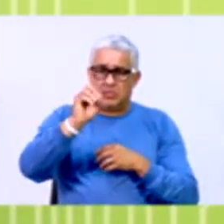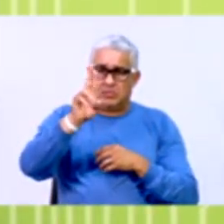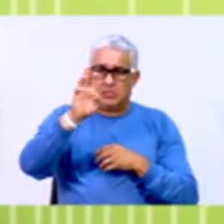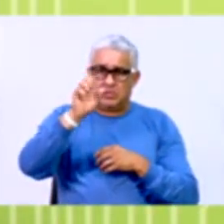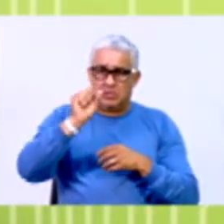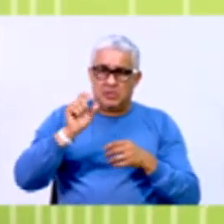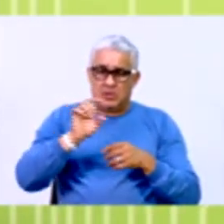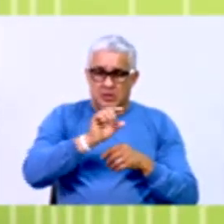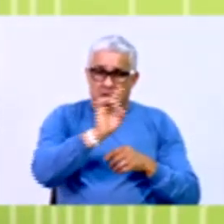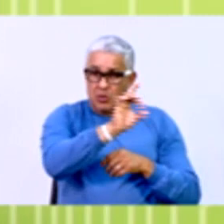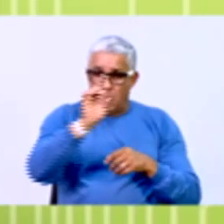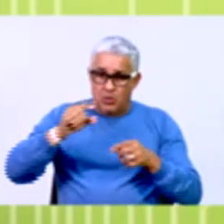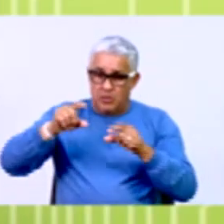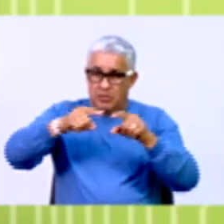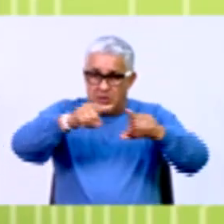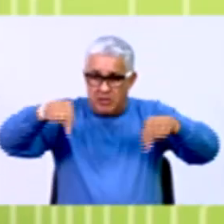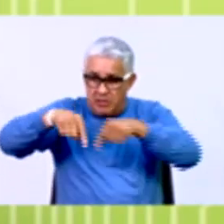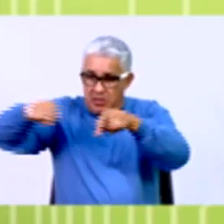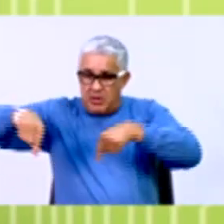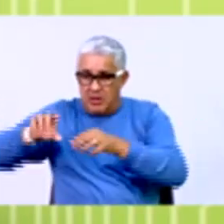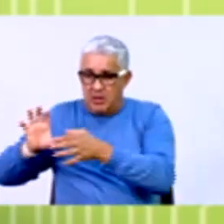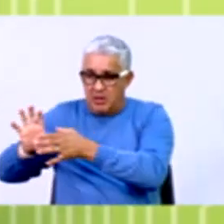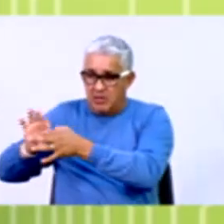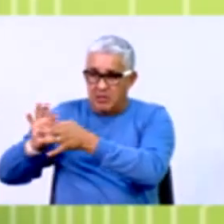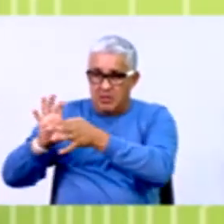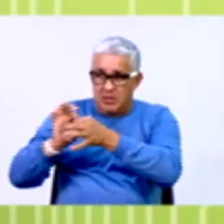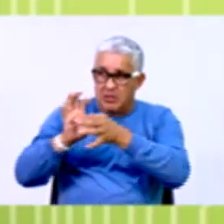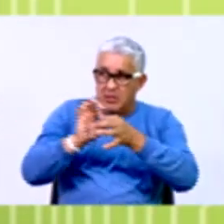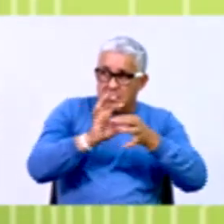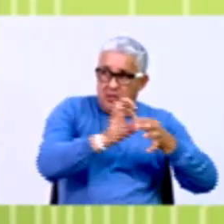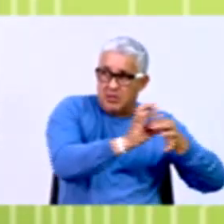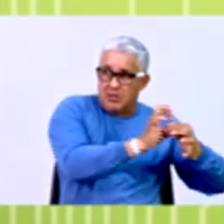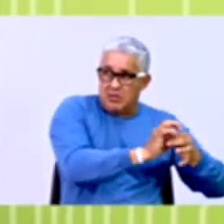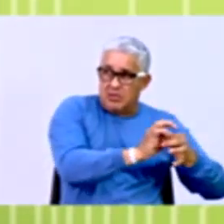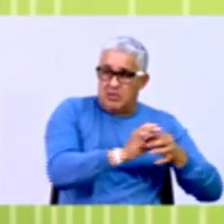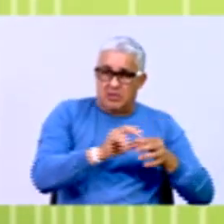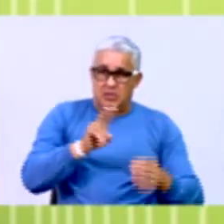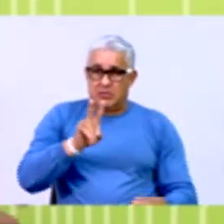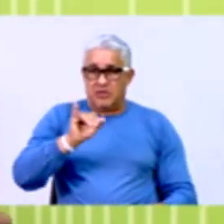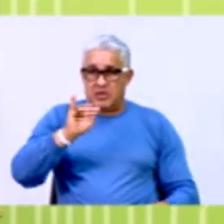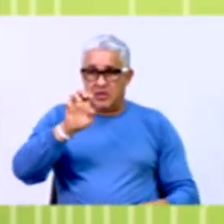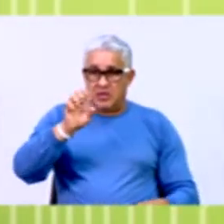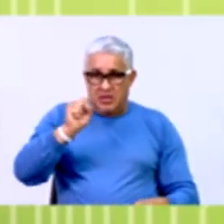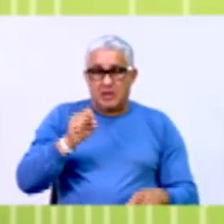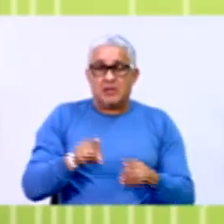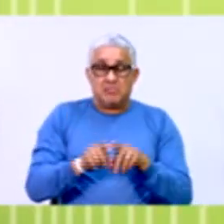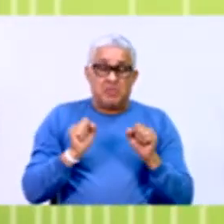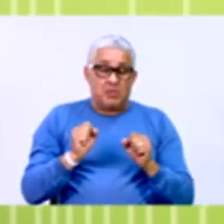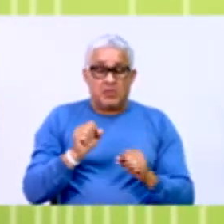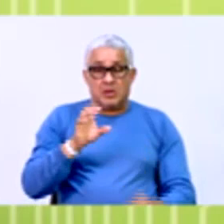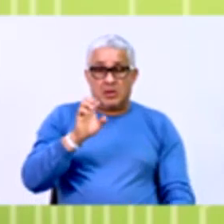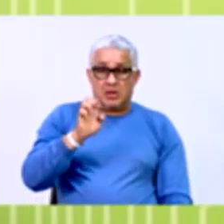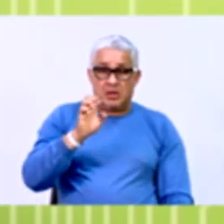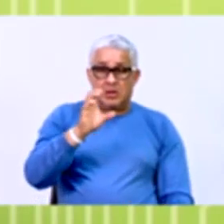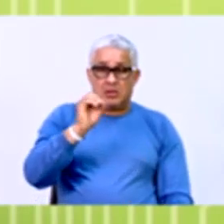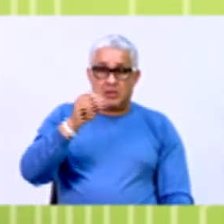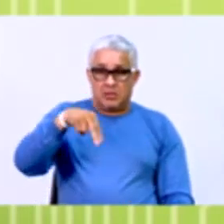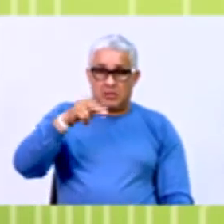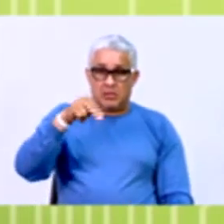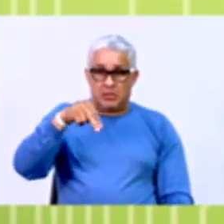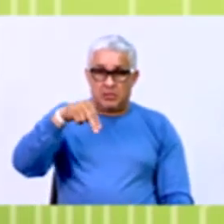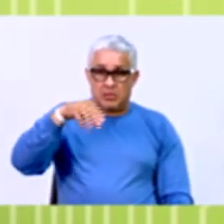está ligado a um viés. E esse viés pode ser um viés econômico,